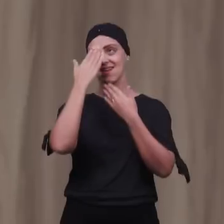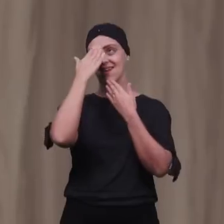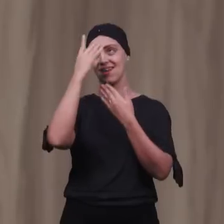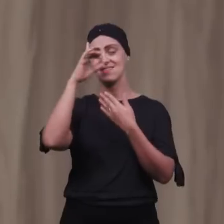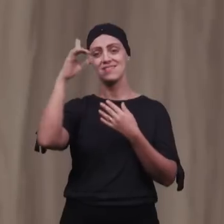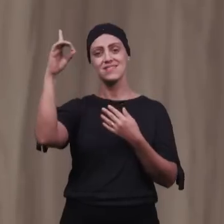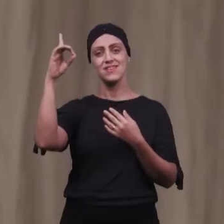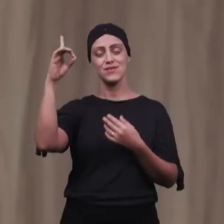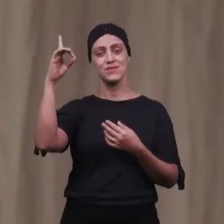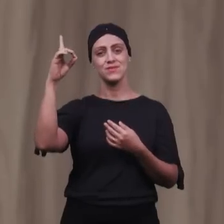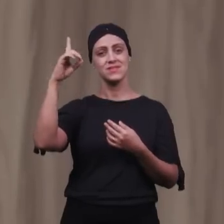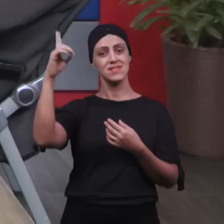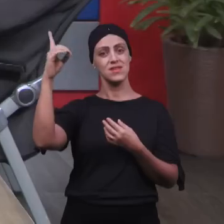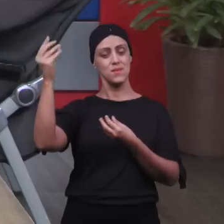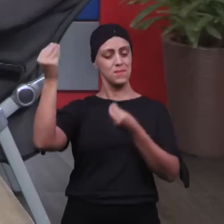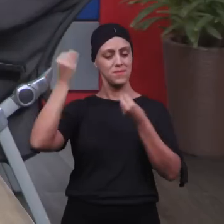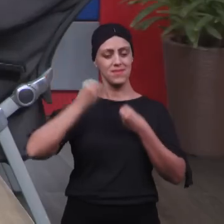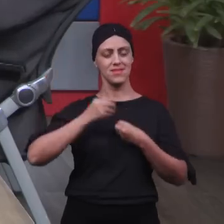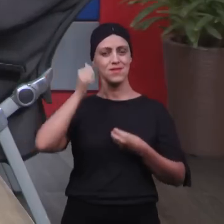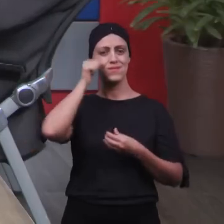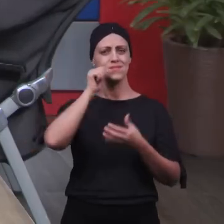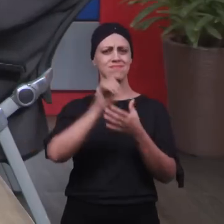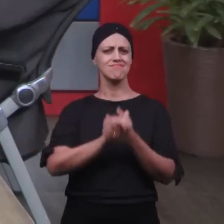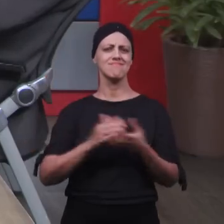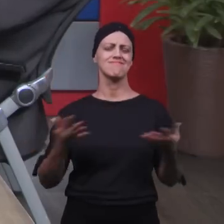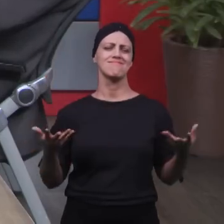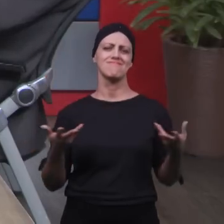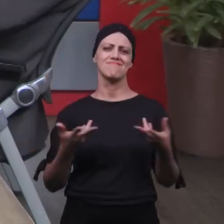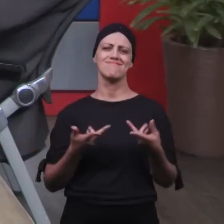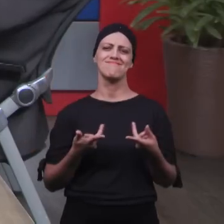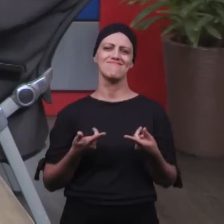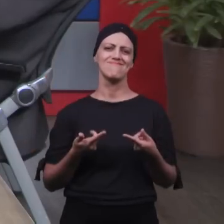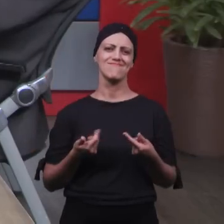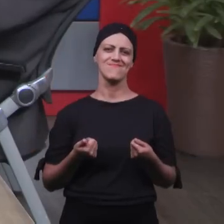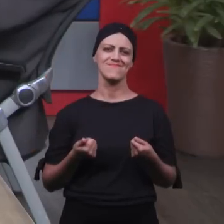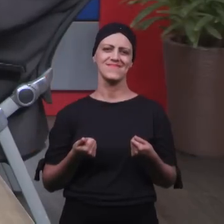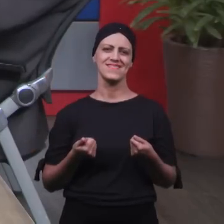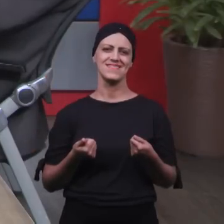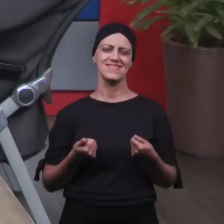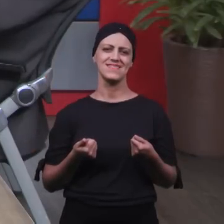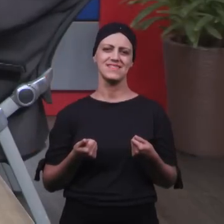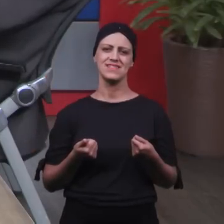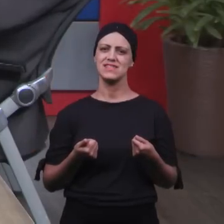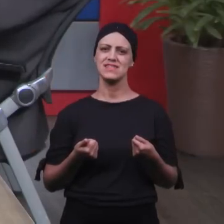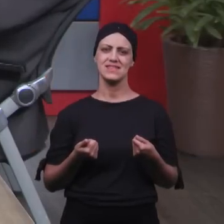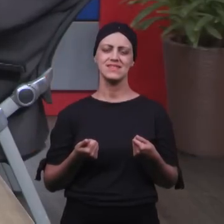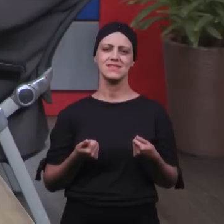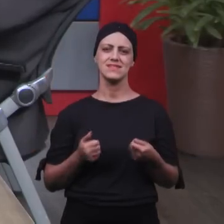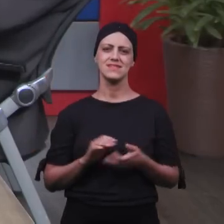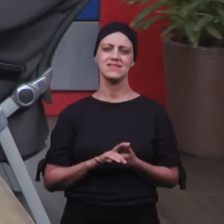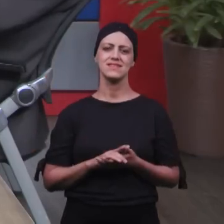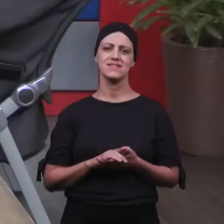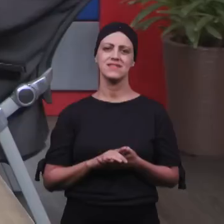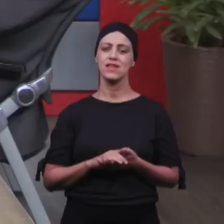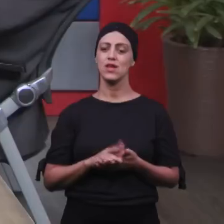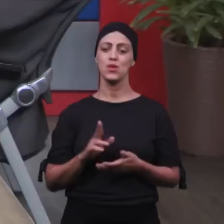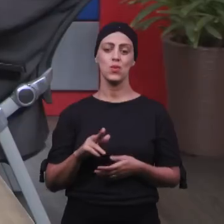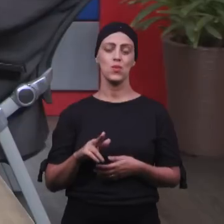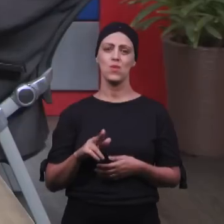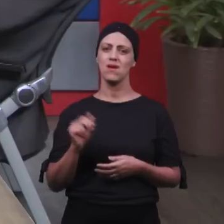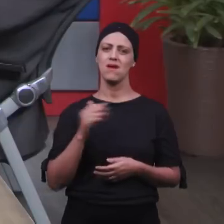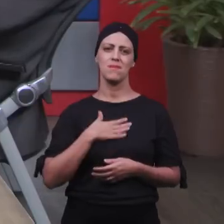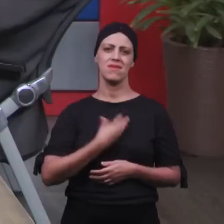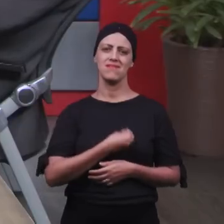Deus, Deus me deu uma esposa maravilhosa. Glória a Deus. Em nenhum momento da vida, em nenhum momento